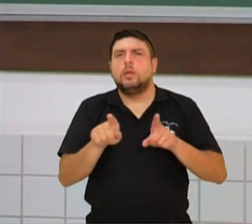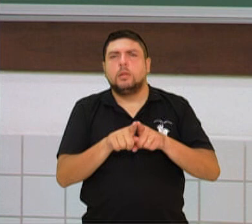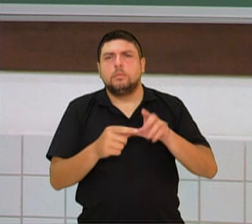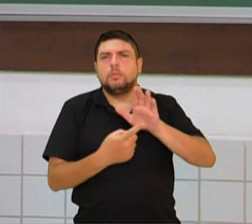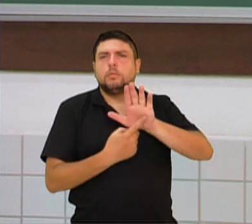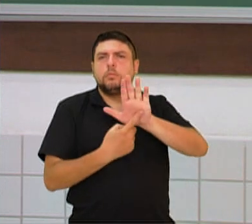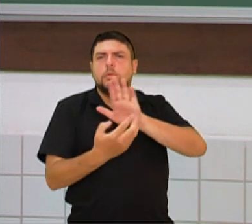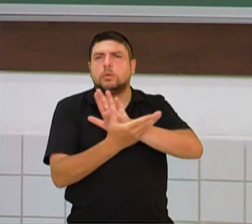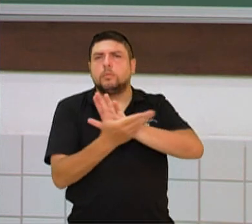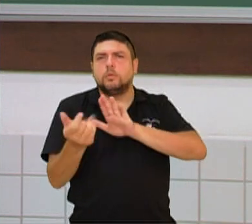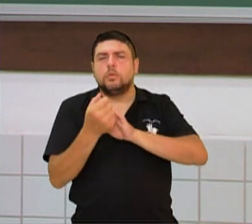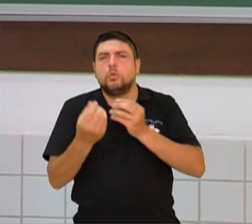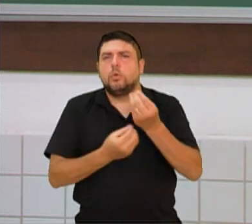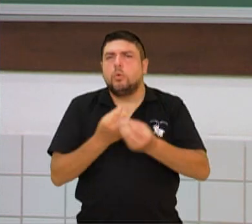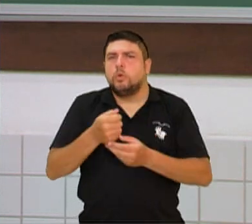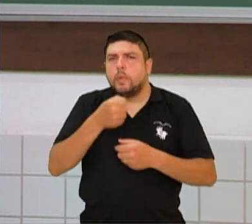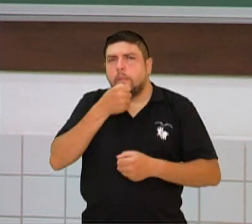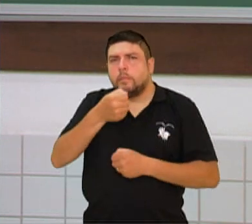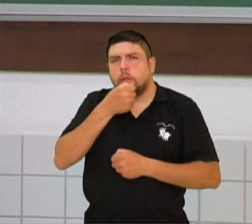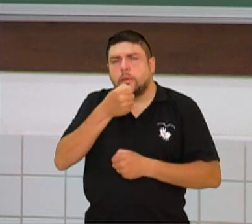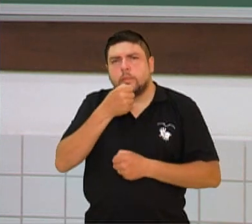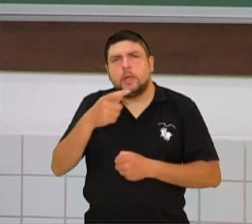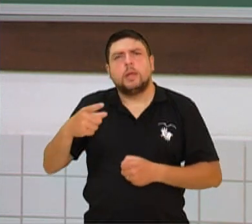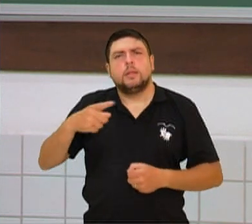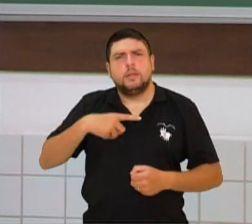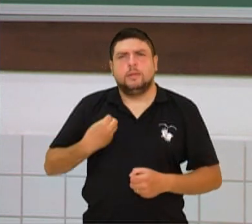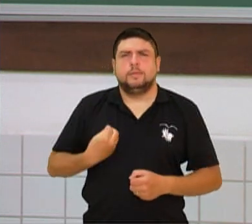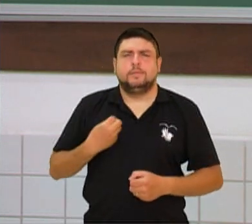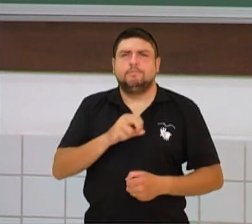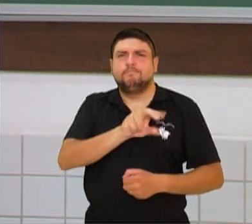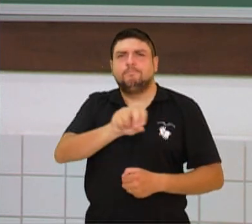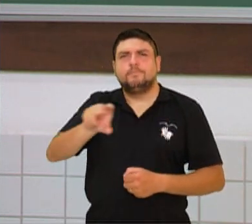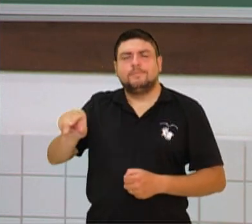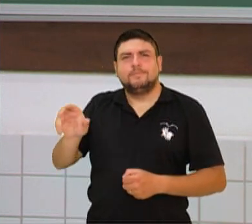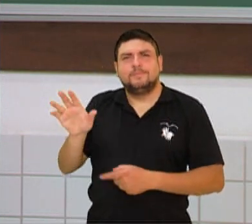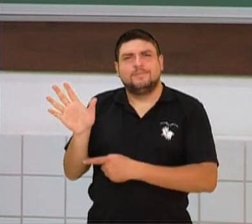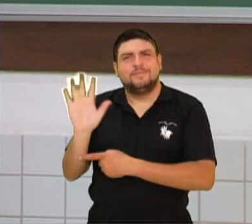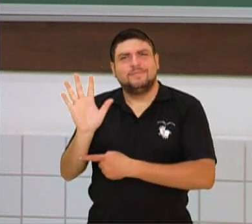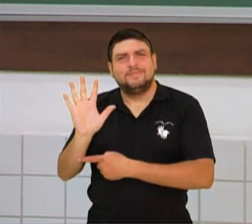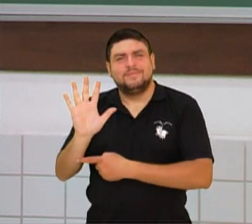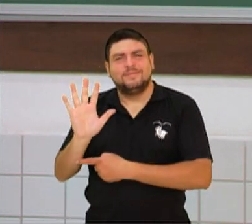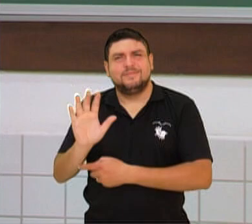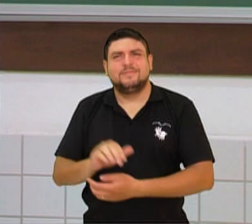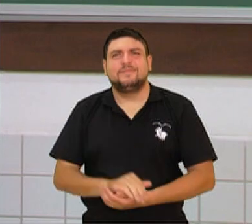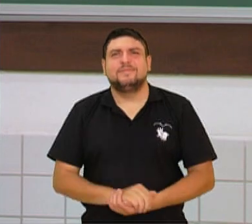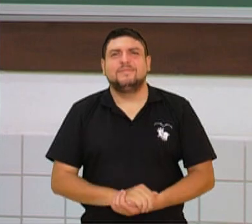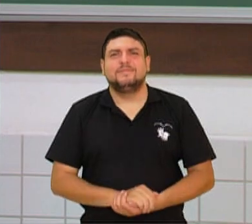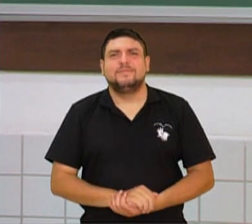vocês que a entrevista está presente o tempo todo na vida da gente. Até a próxima aula.